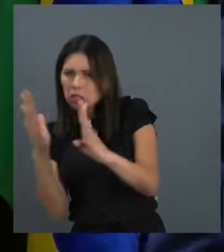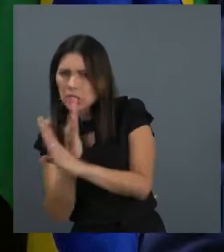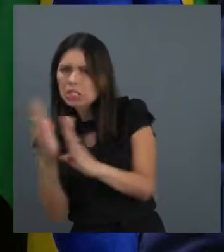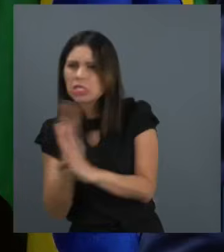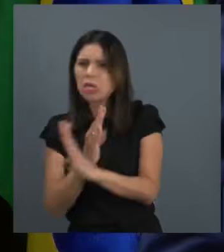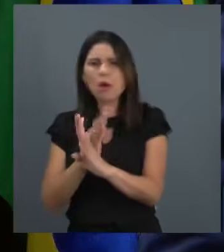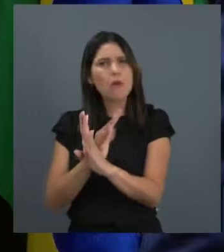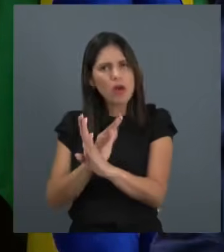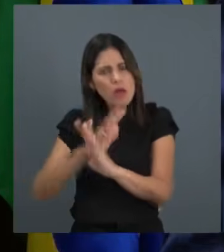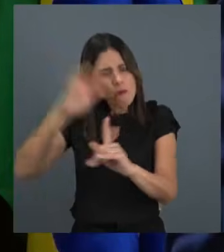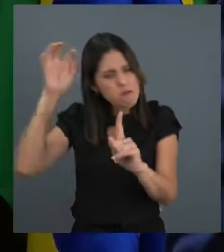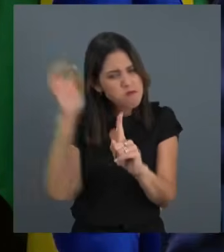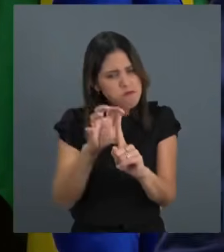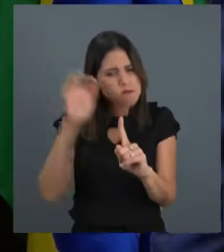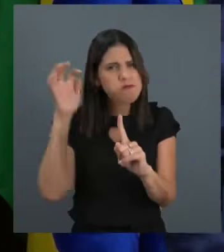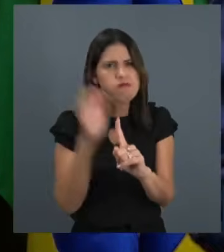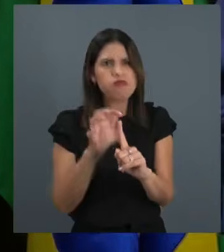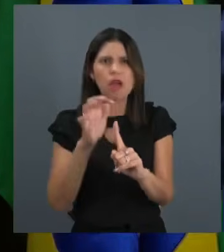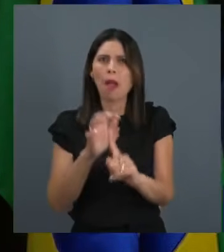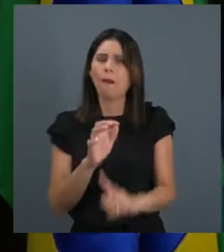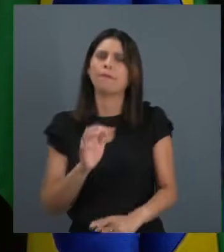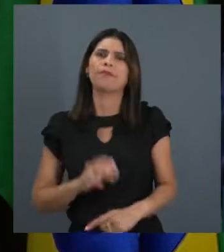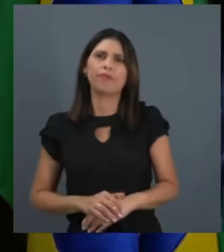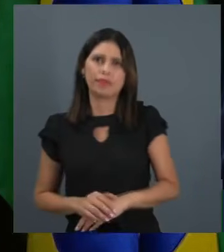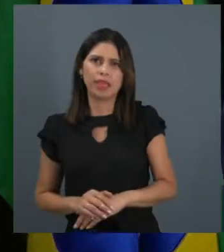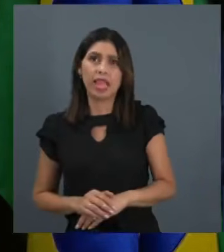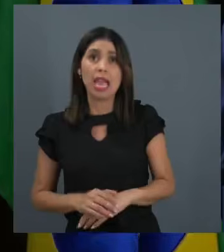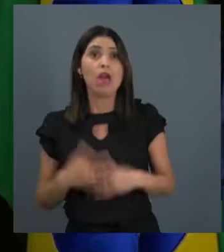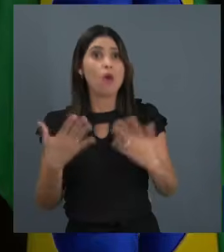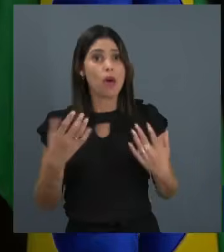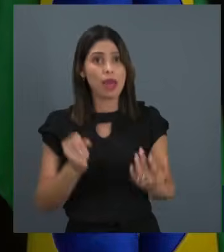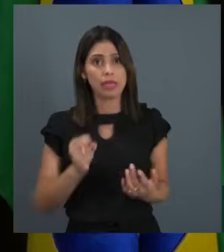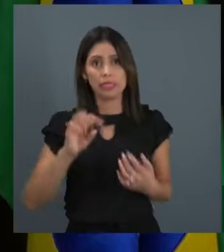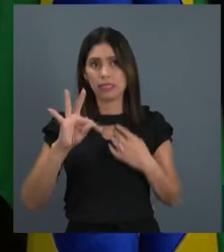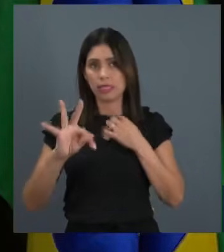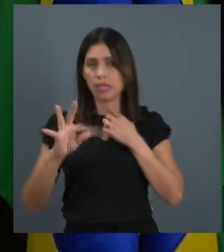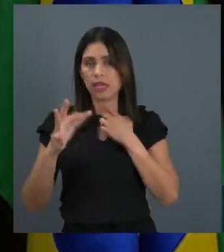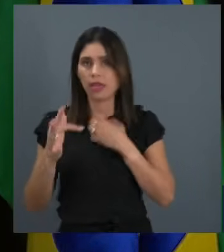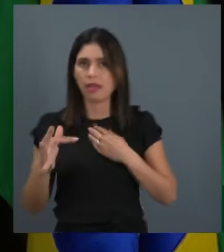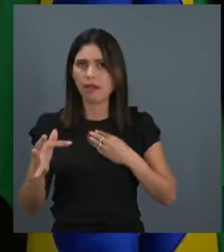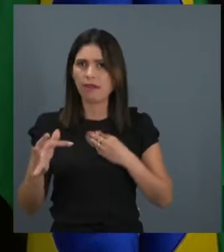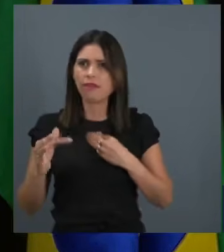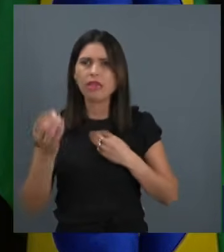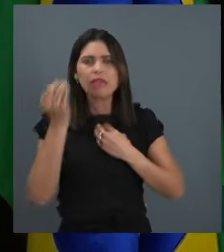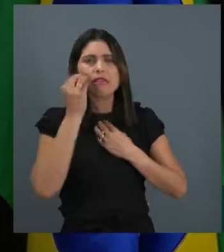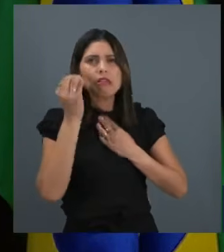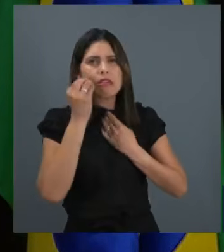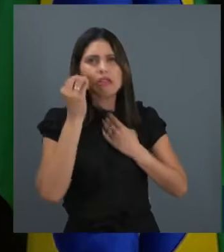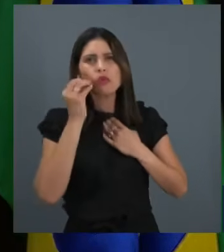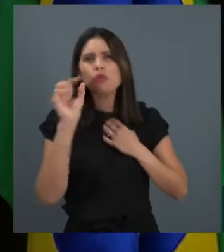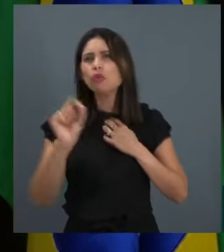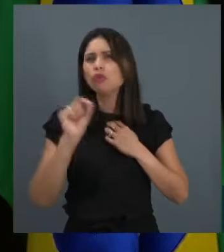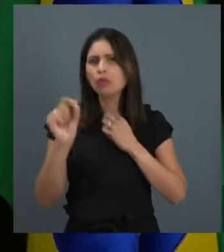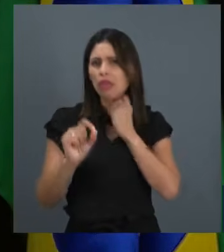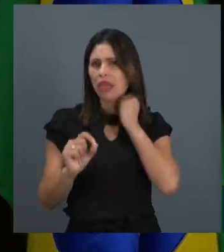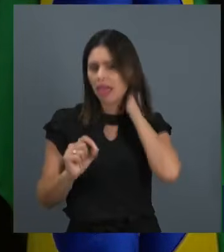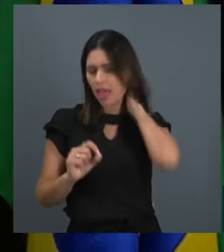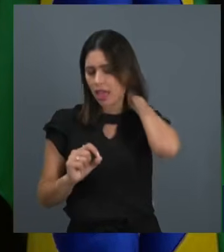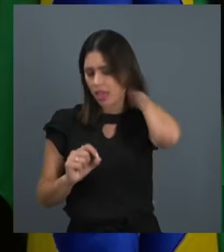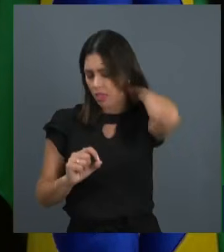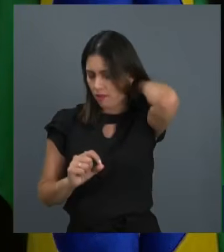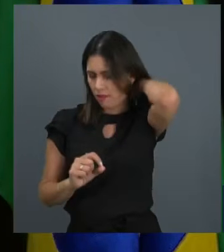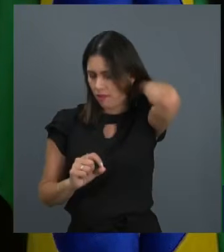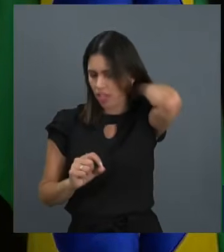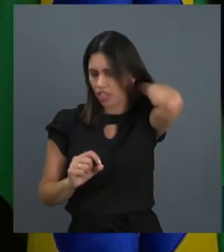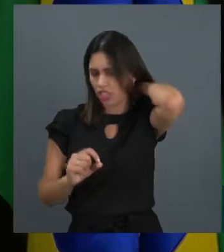prévia. O STF vem usurpando competências ao fazer investigações e acusações que são